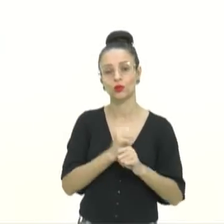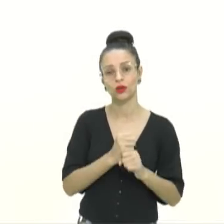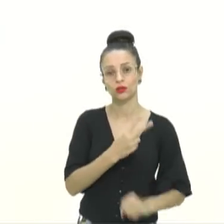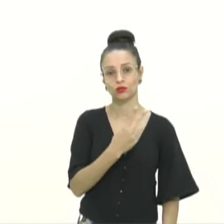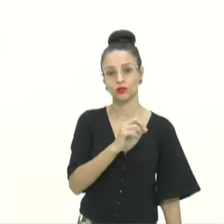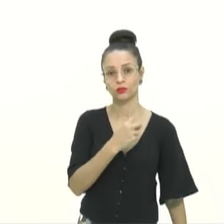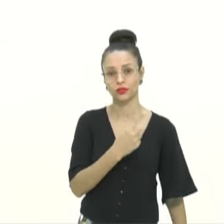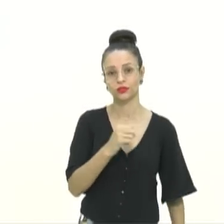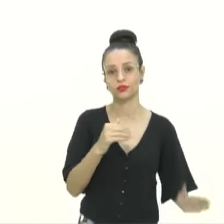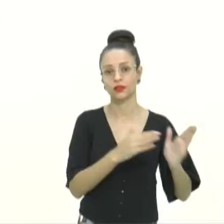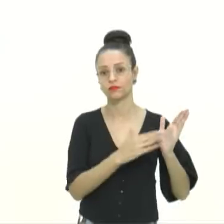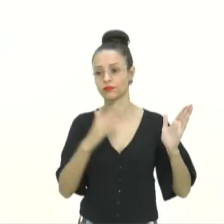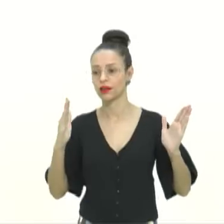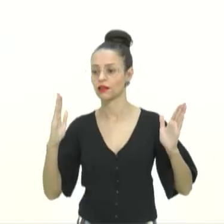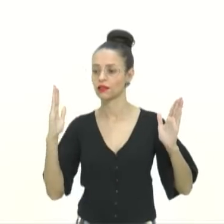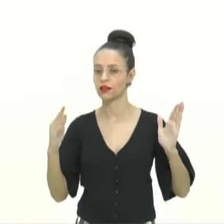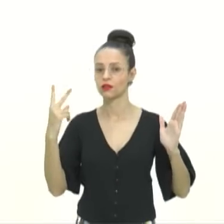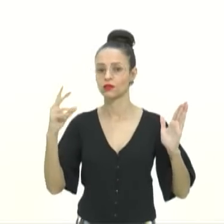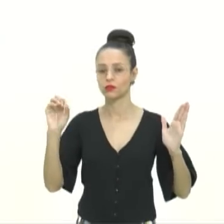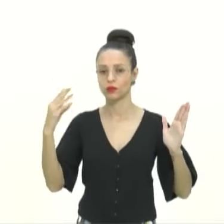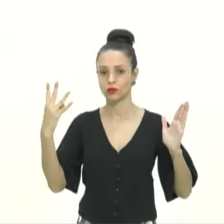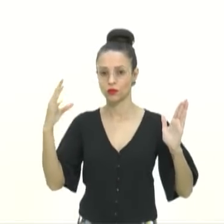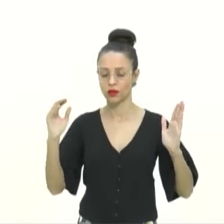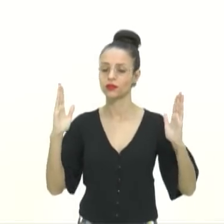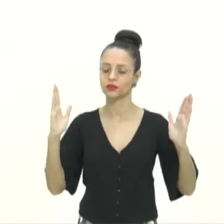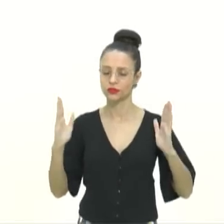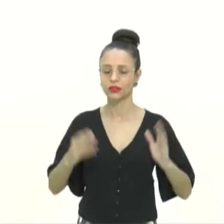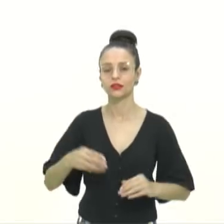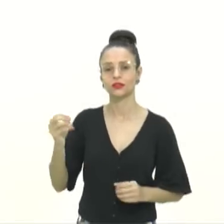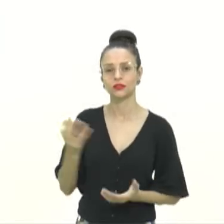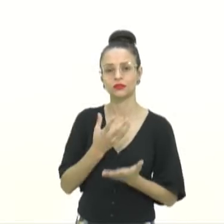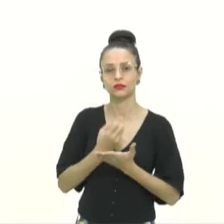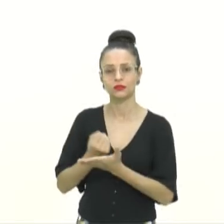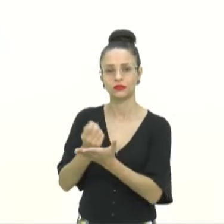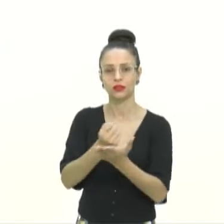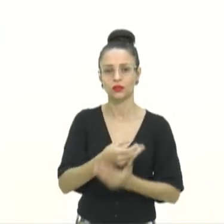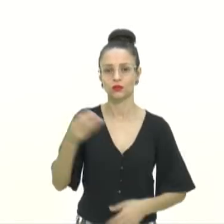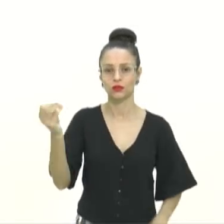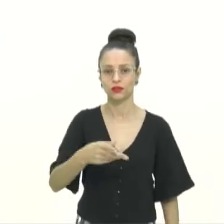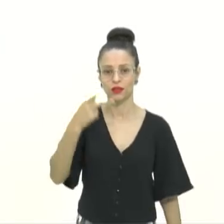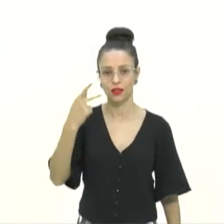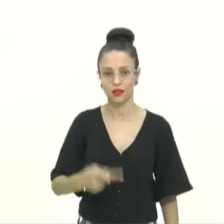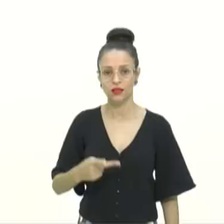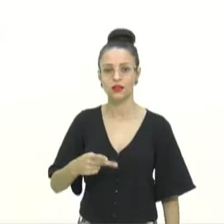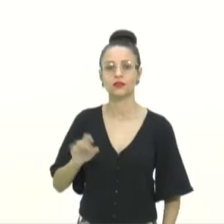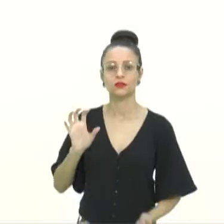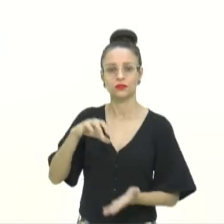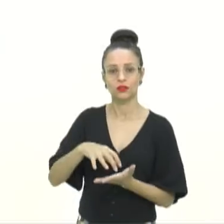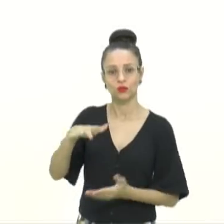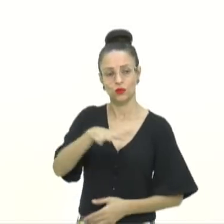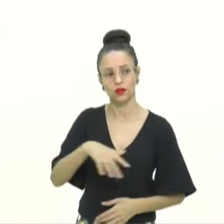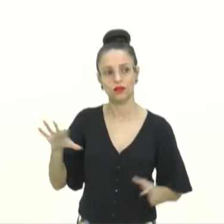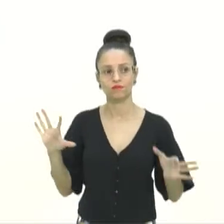a 2040. Os dados mais recentes do setor se referem a